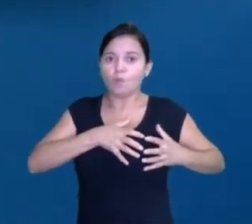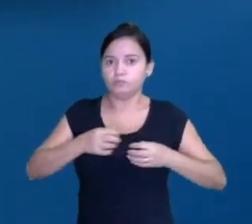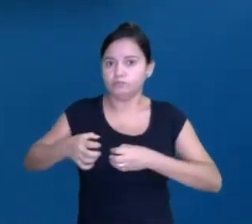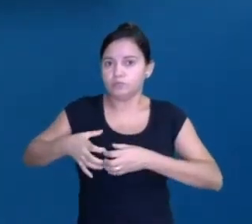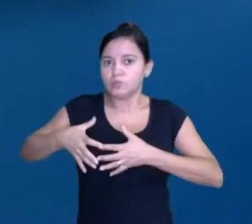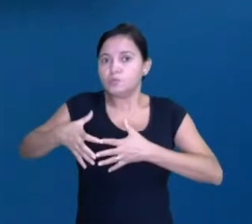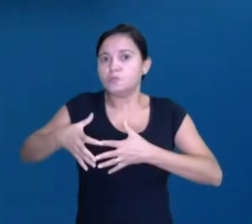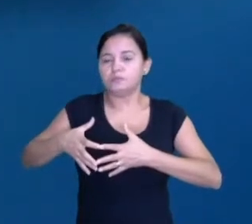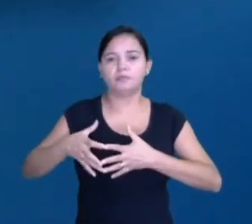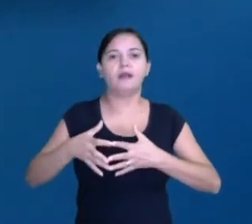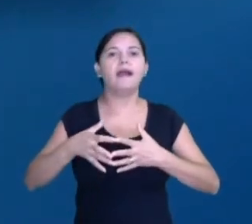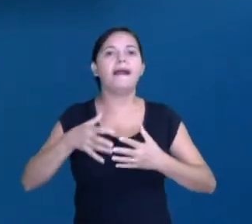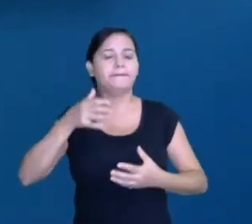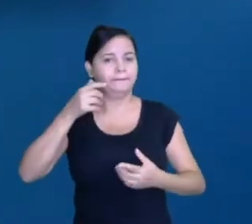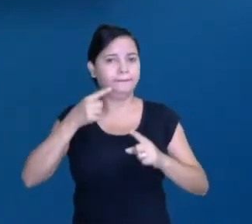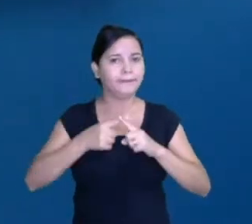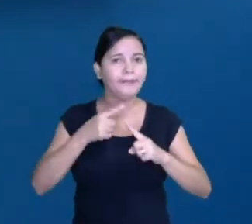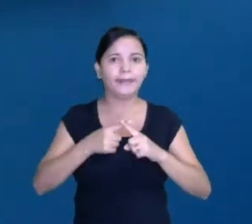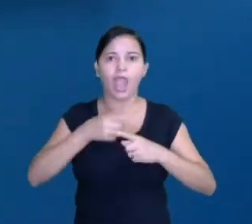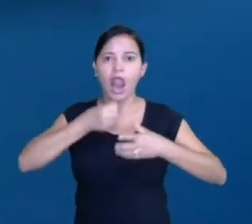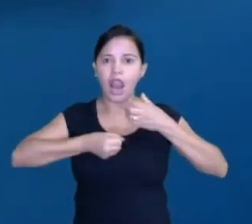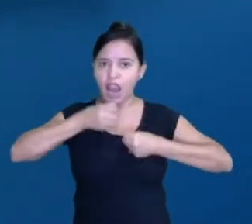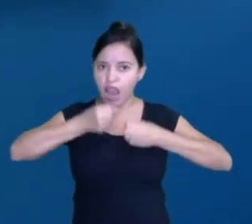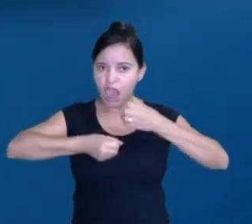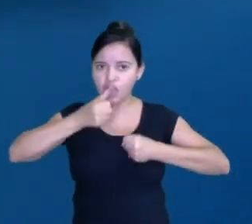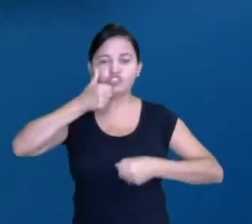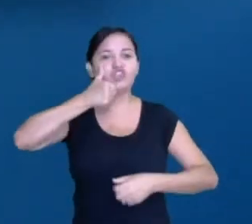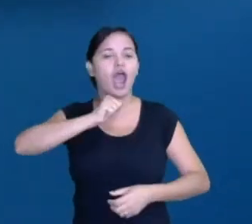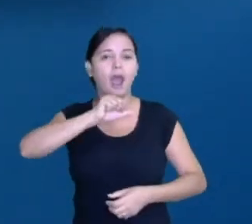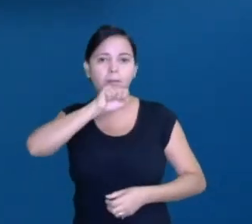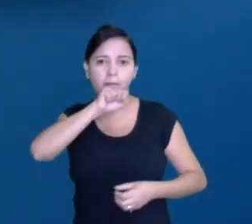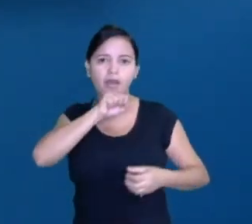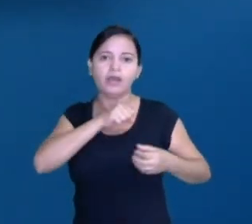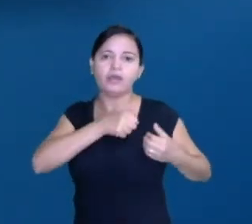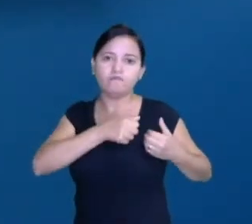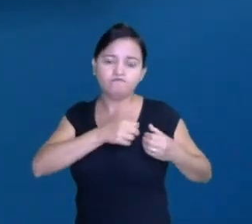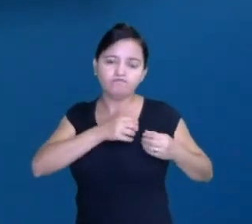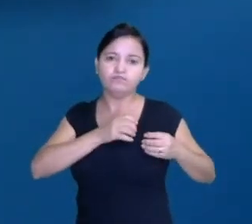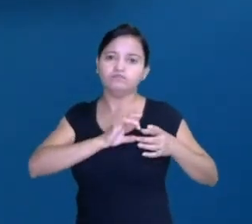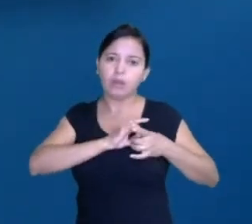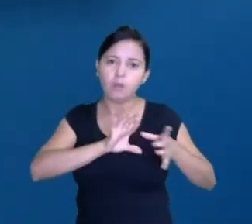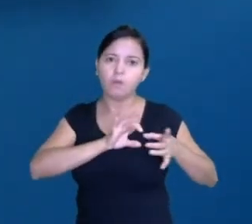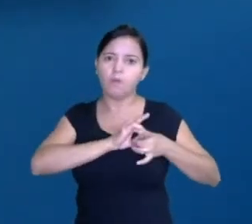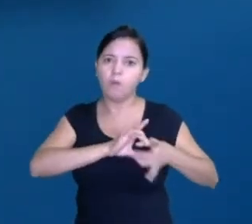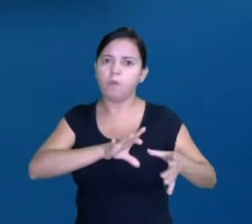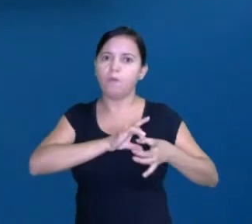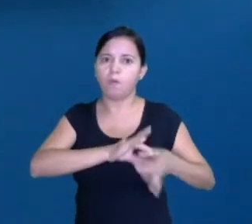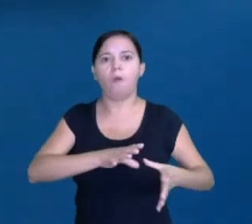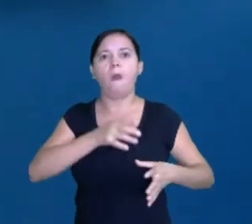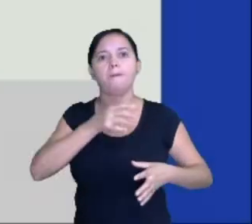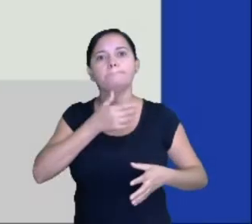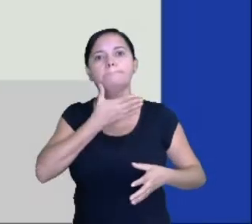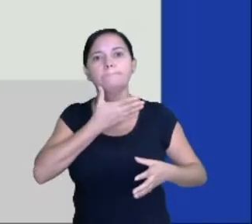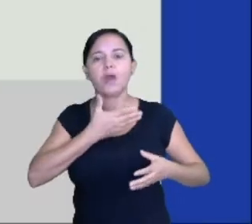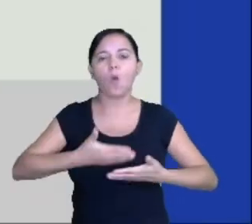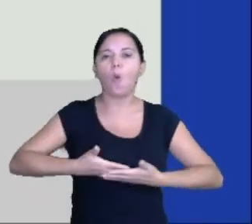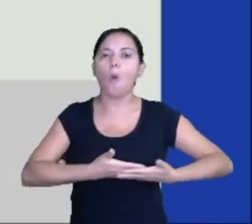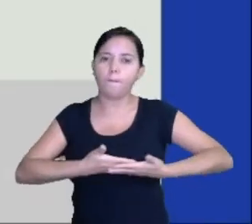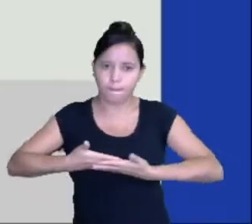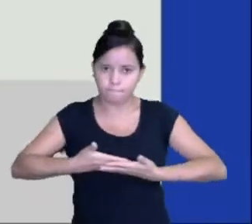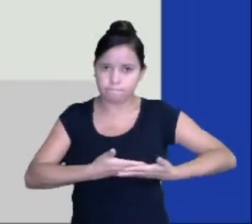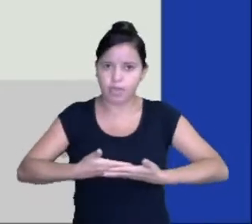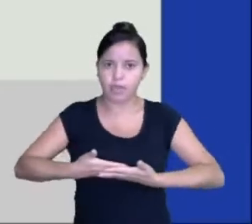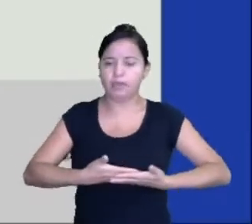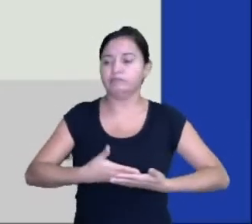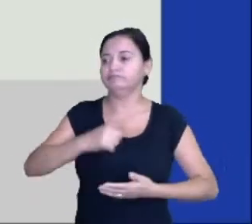capacidade justamente de colocar o leite materno para que ele possa ser ofertado para o bebezinho. Tem também as questões que envolvem o quê?